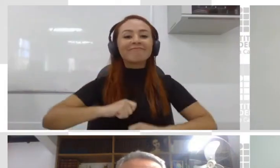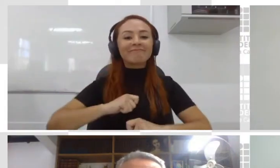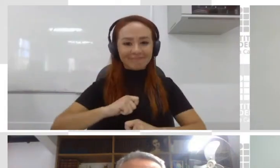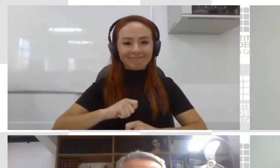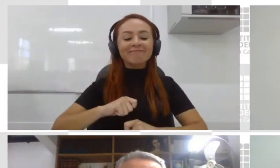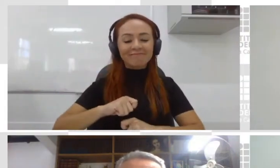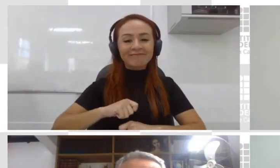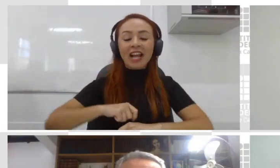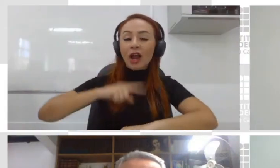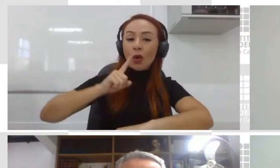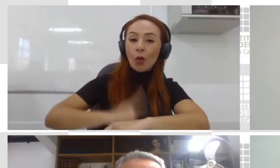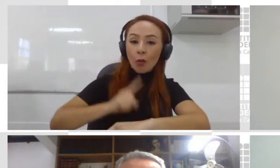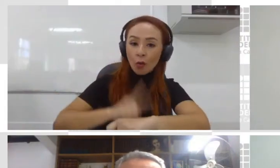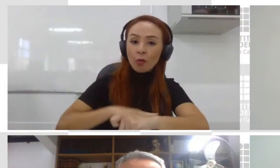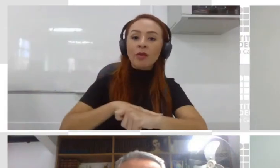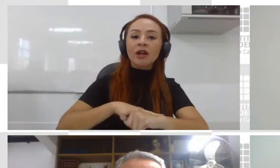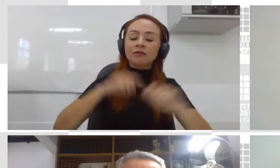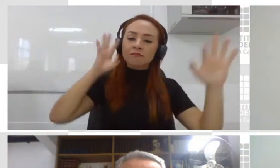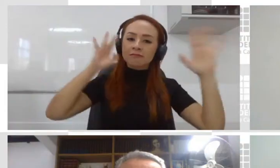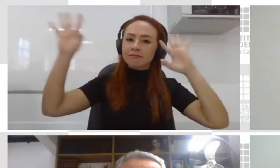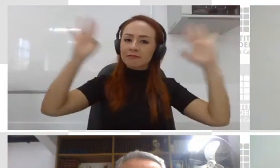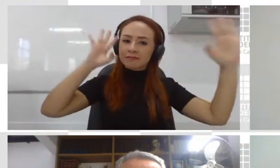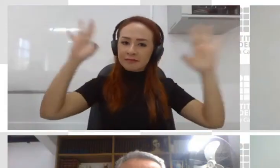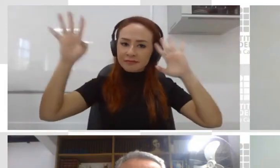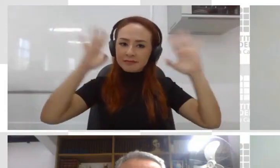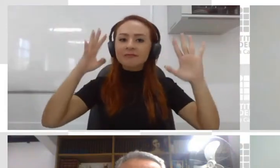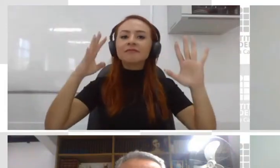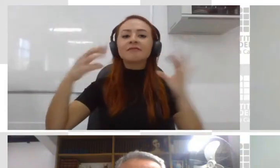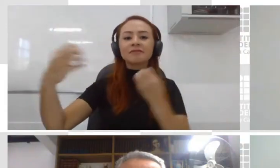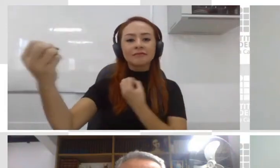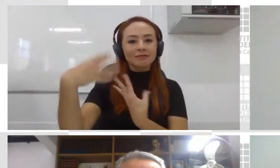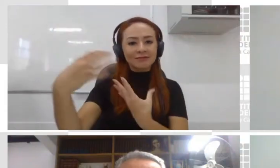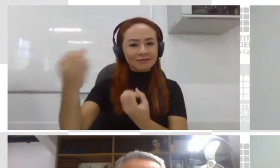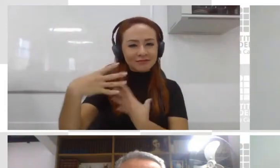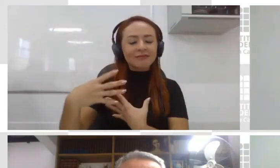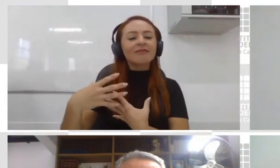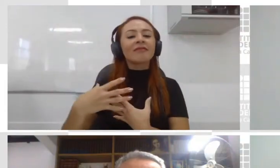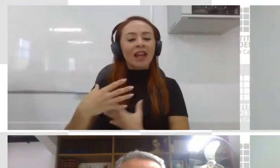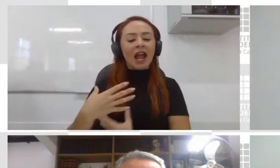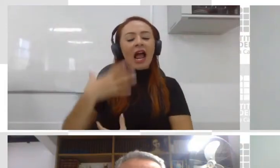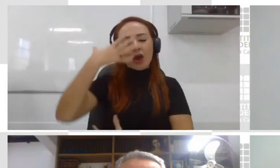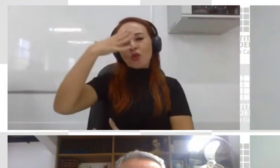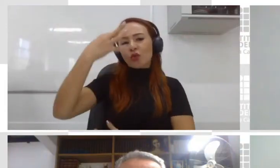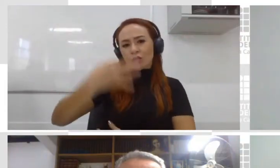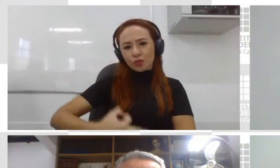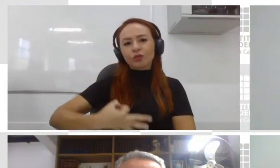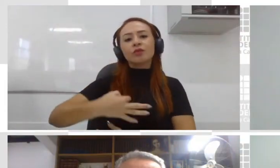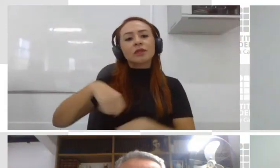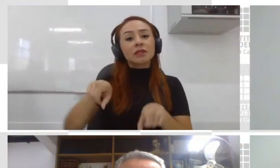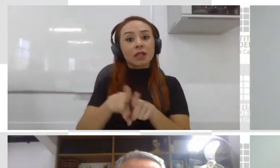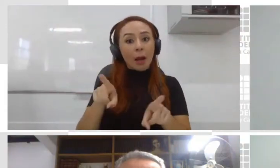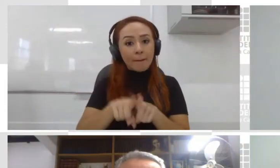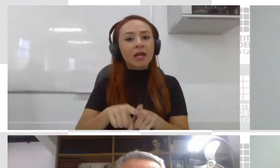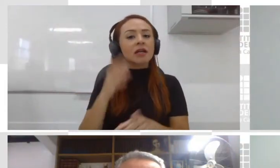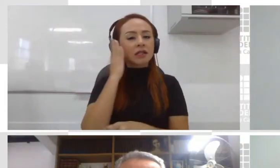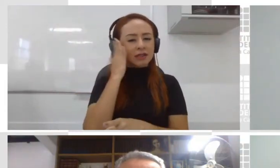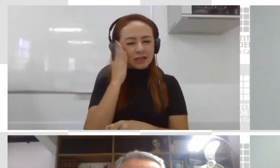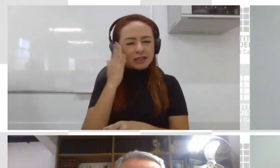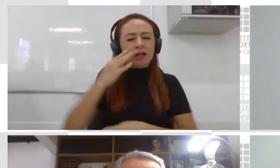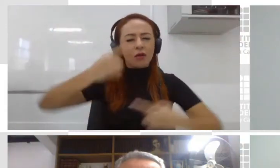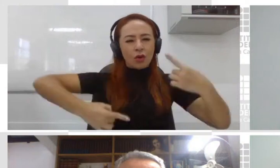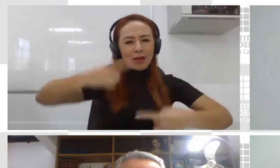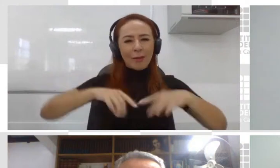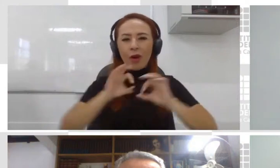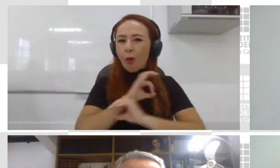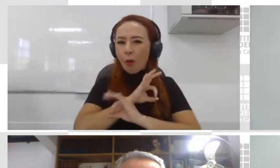online, né, eu tenho certeza que nós teremos um excelente debate, nós teremos muitos dados para reflexão, né. Então, o